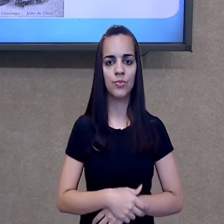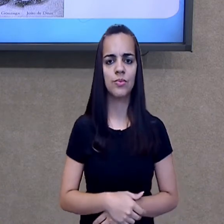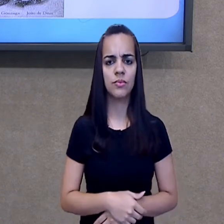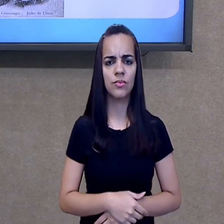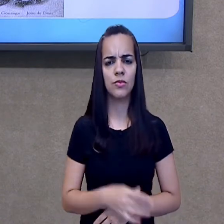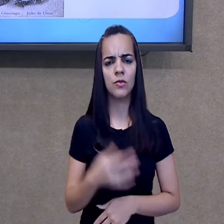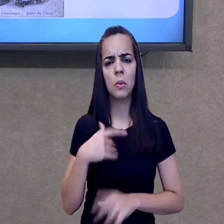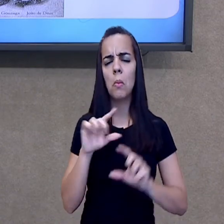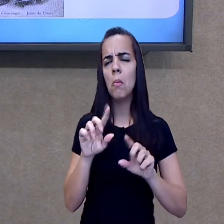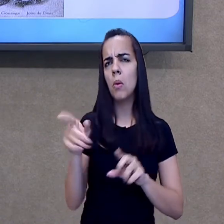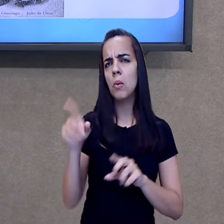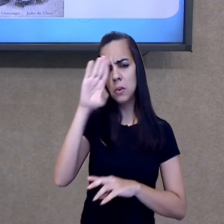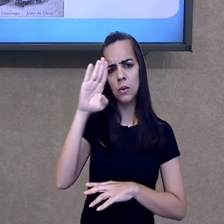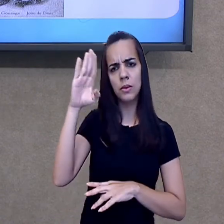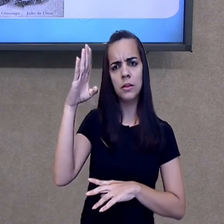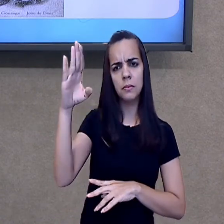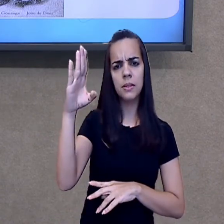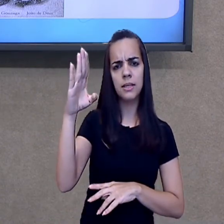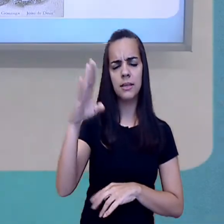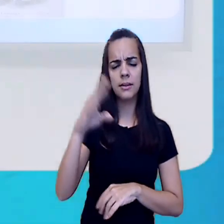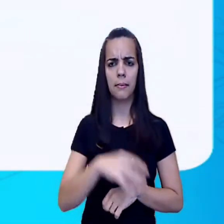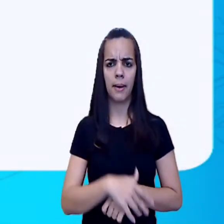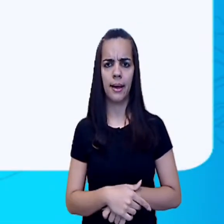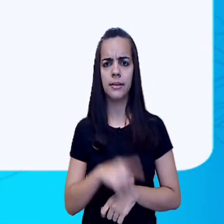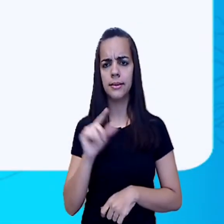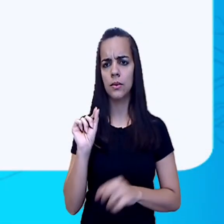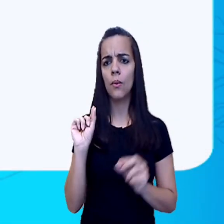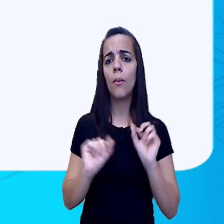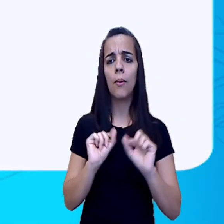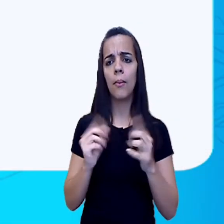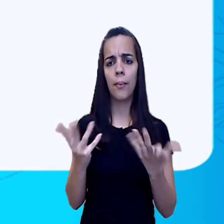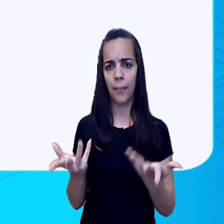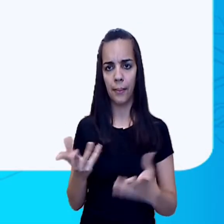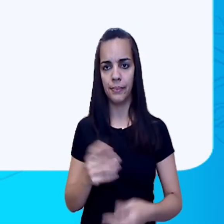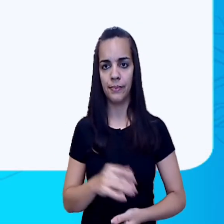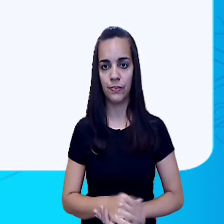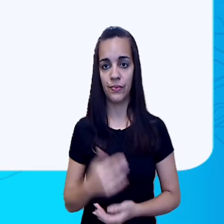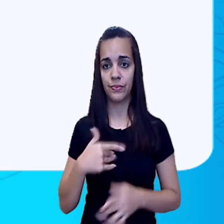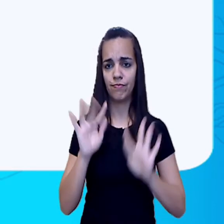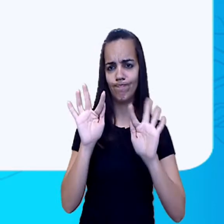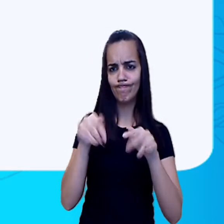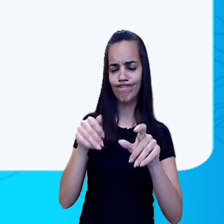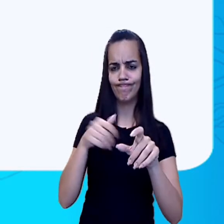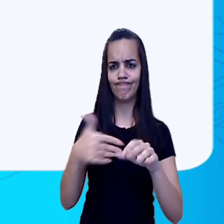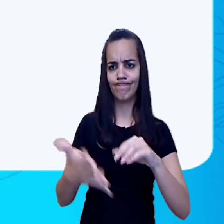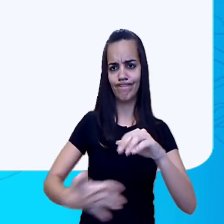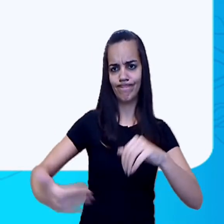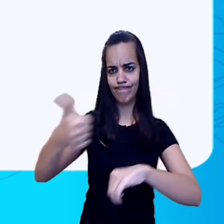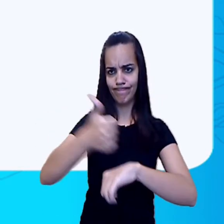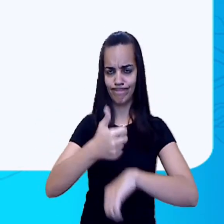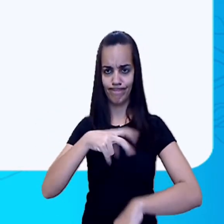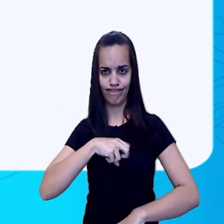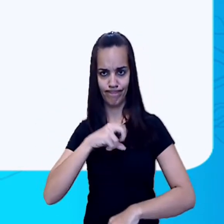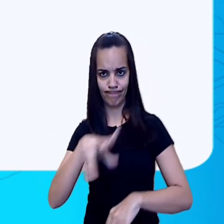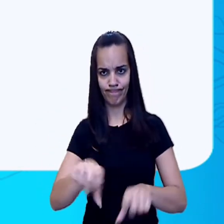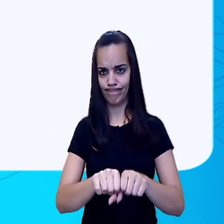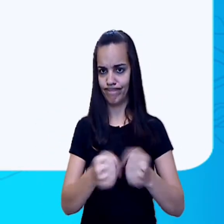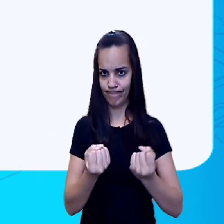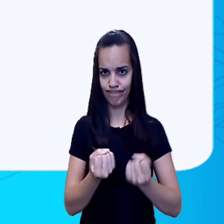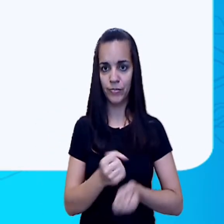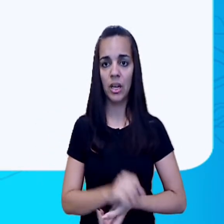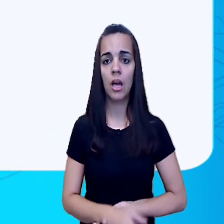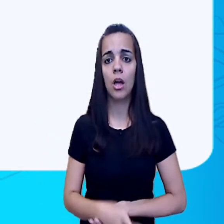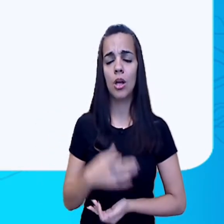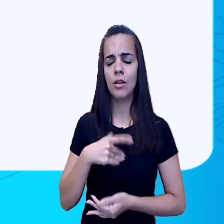principais objetivos da Conjuração eram o fim do pacto colonial com Portugal,